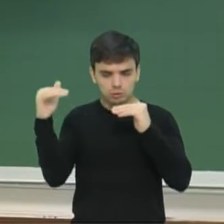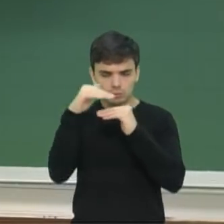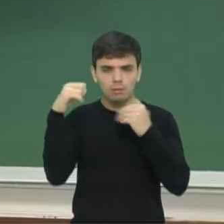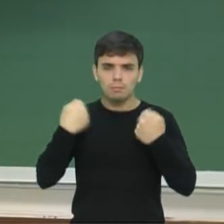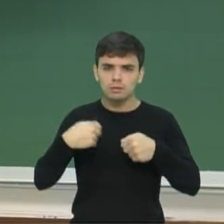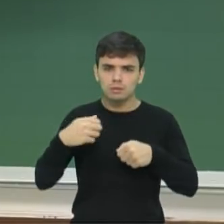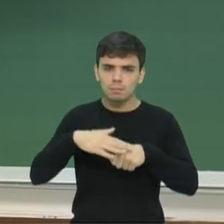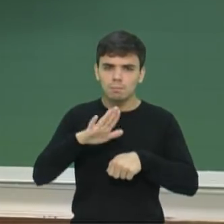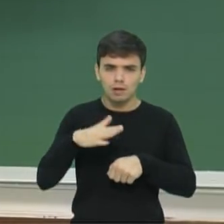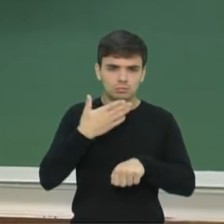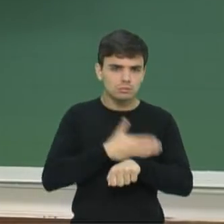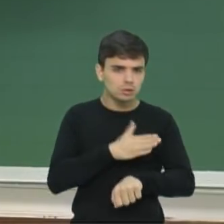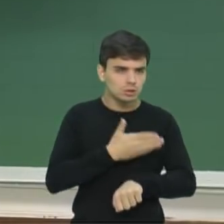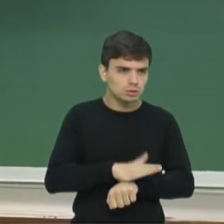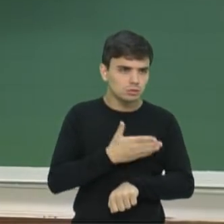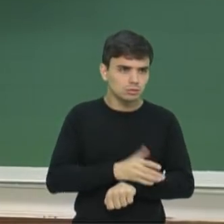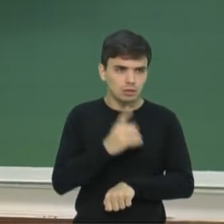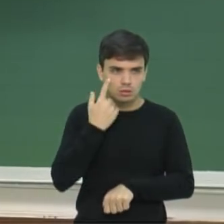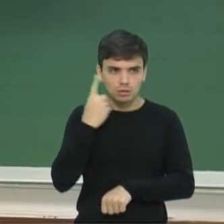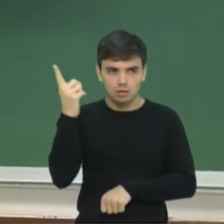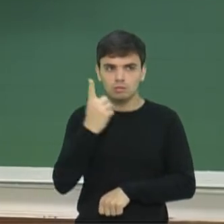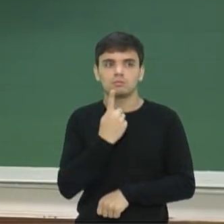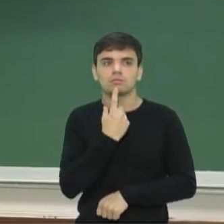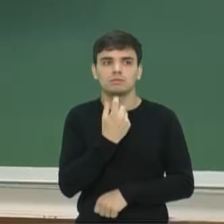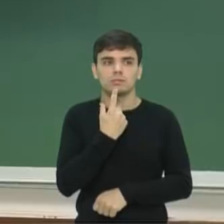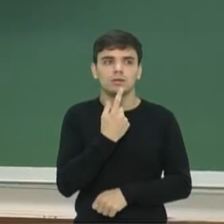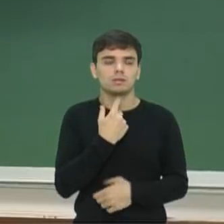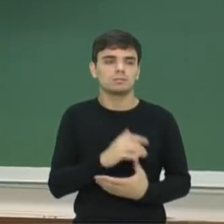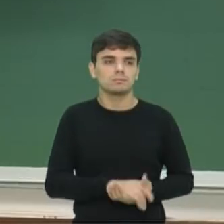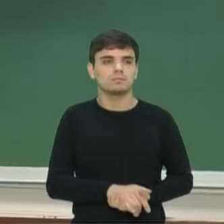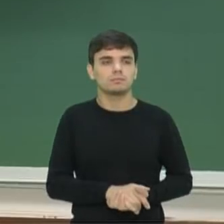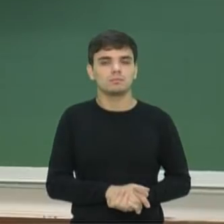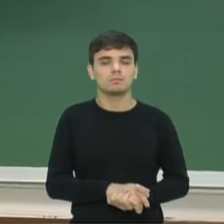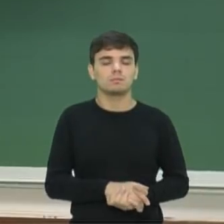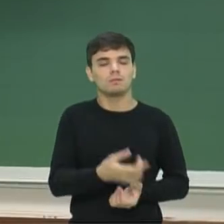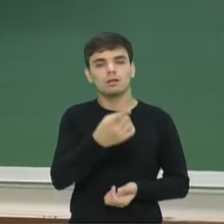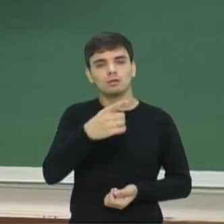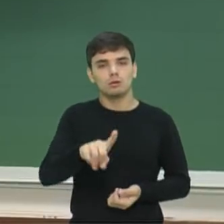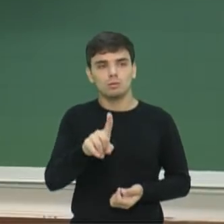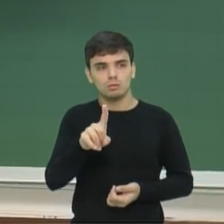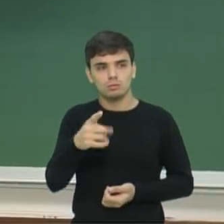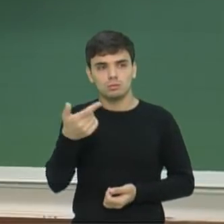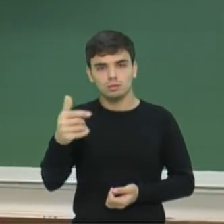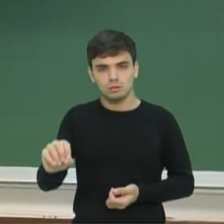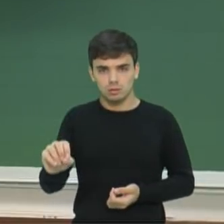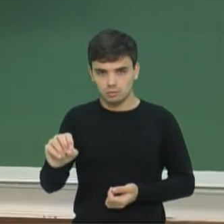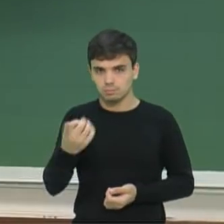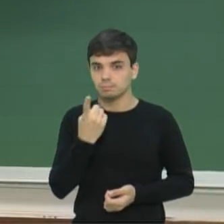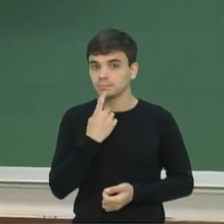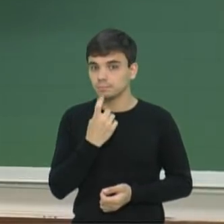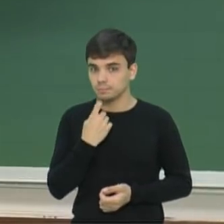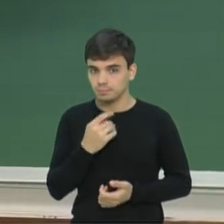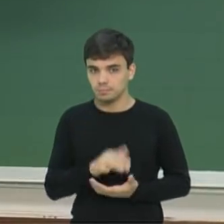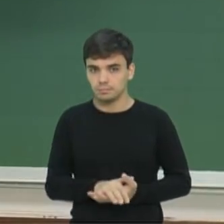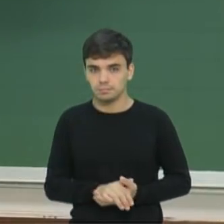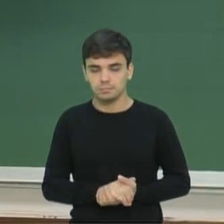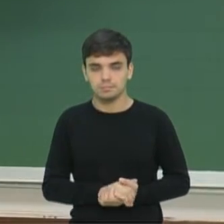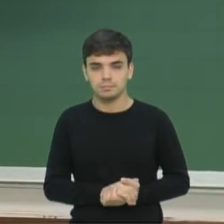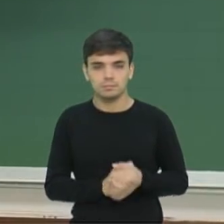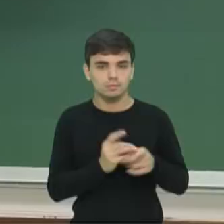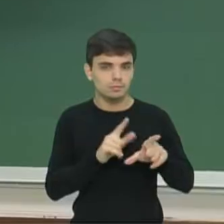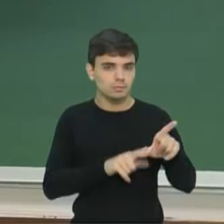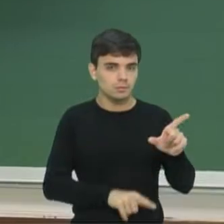mais do praticante, mais tempo dedicado, é a faixa vermelha, né? Então, a última graduação, que é o 10º dan, é o Rodan, faixa vermelha. Resposta correta, a